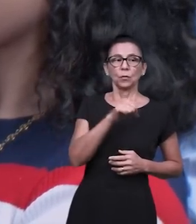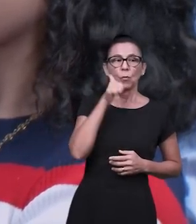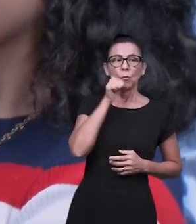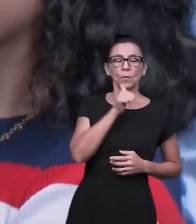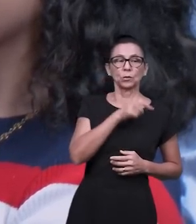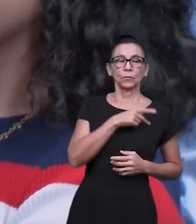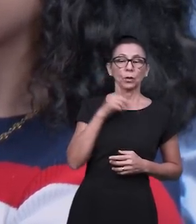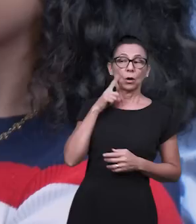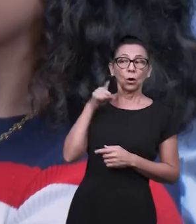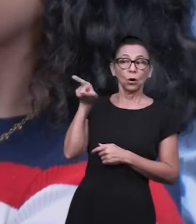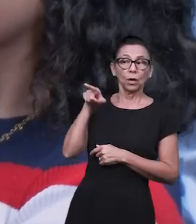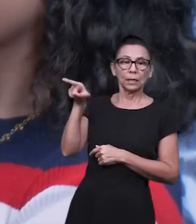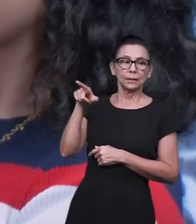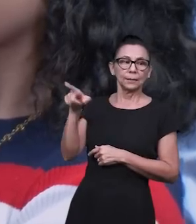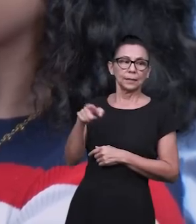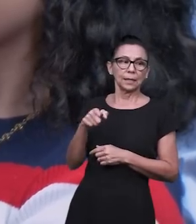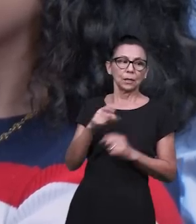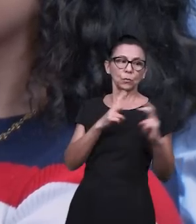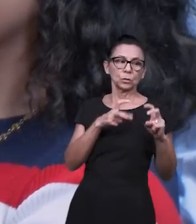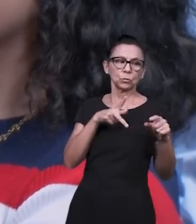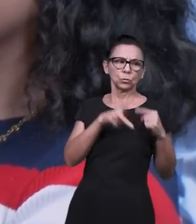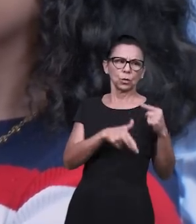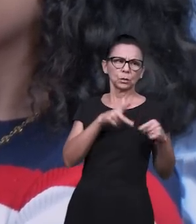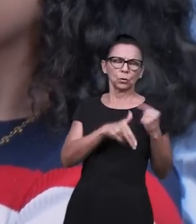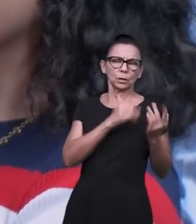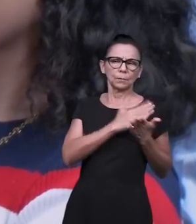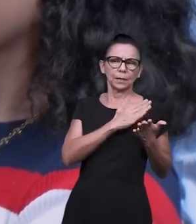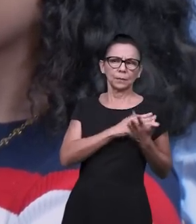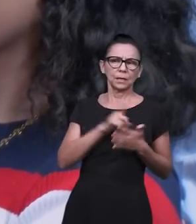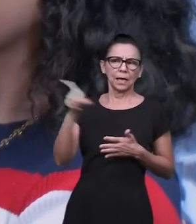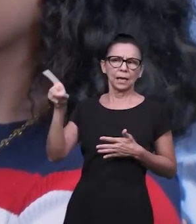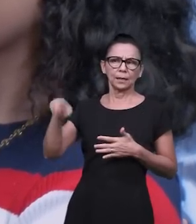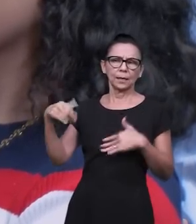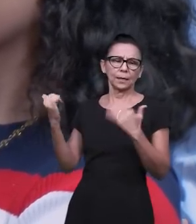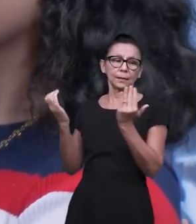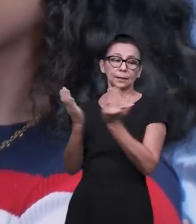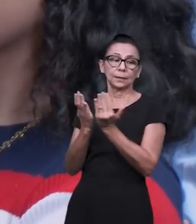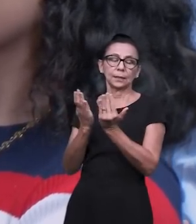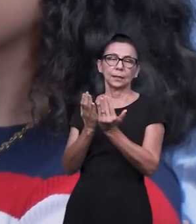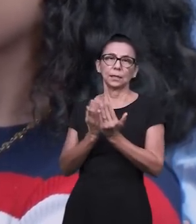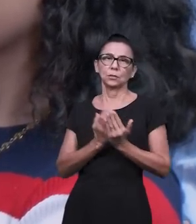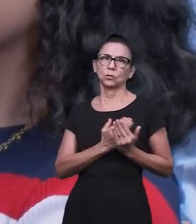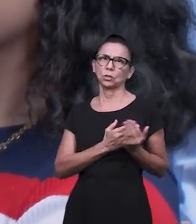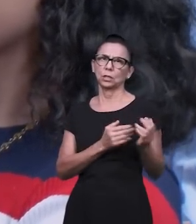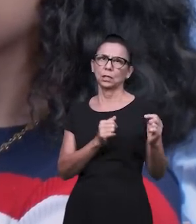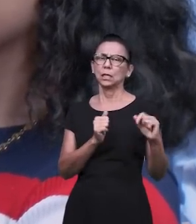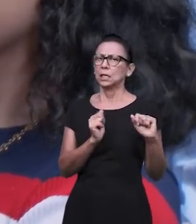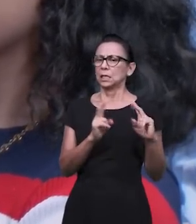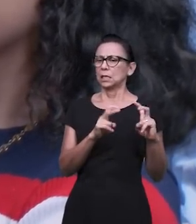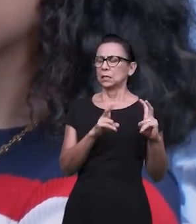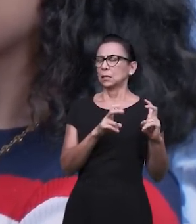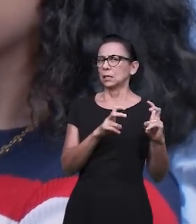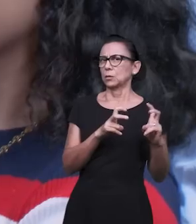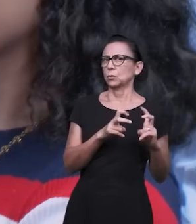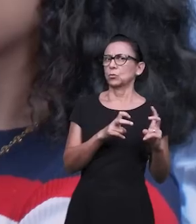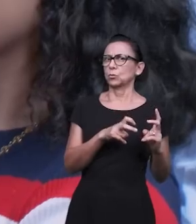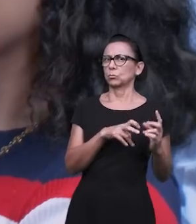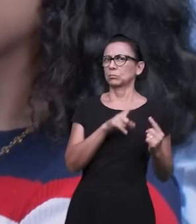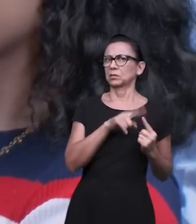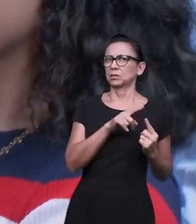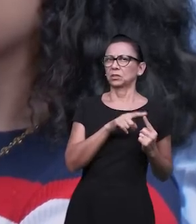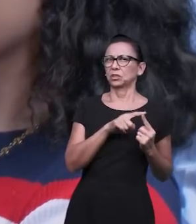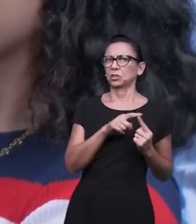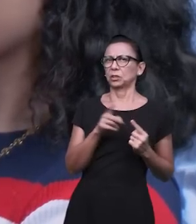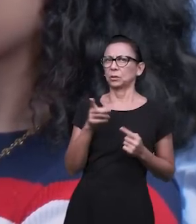assunto, porque ela não pode participar disso, porque ela é crente, e esse tipo de assunto não é